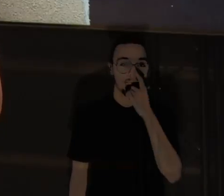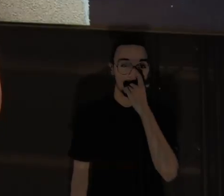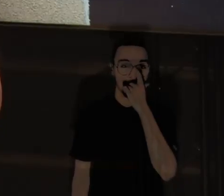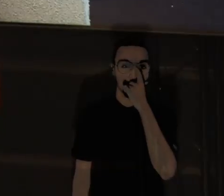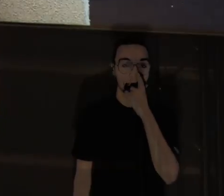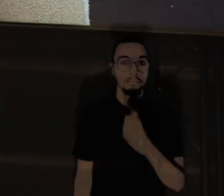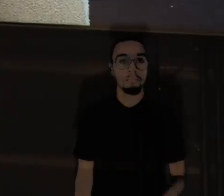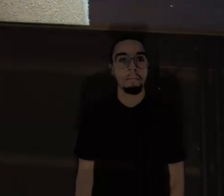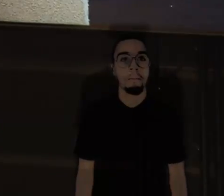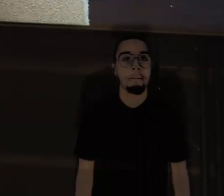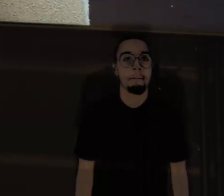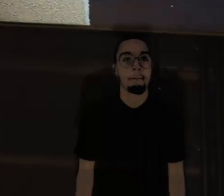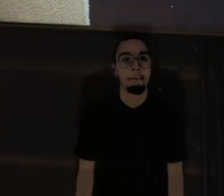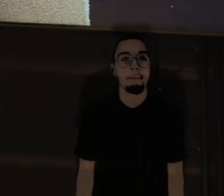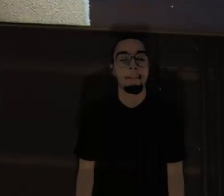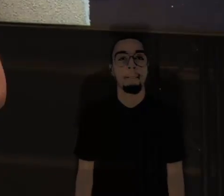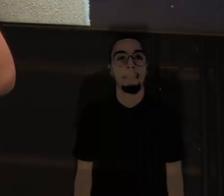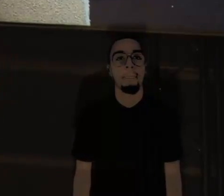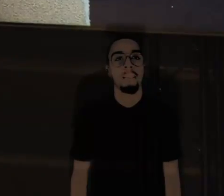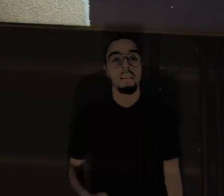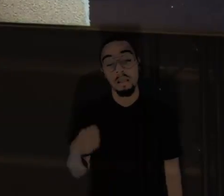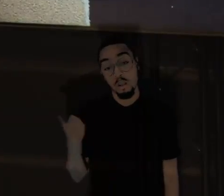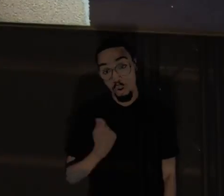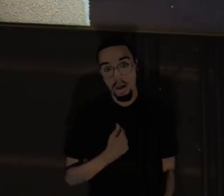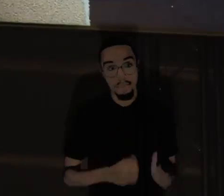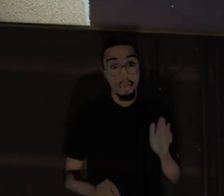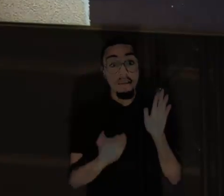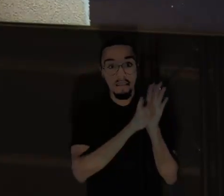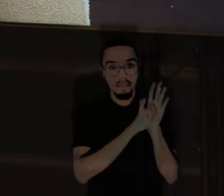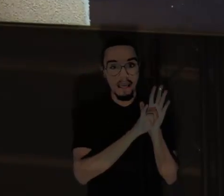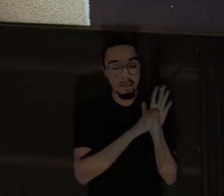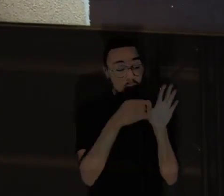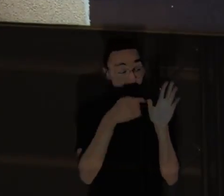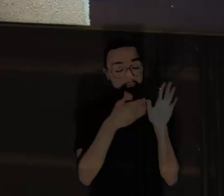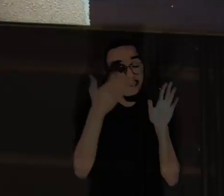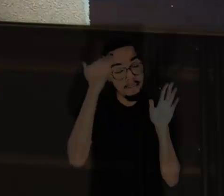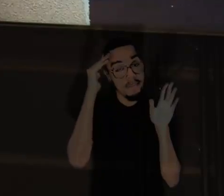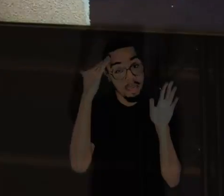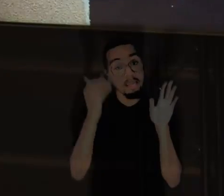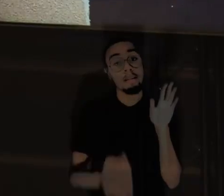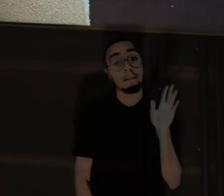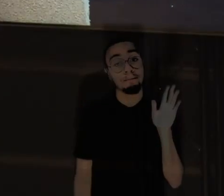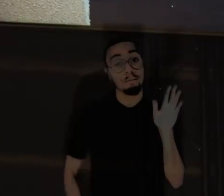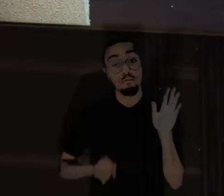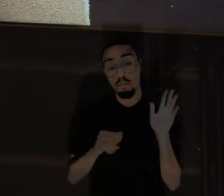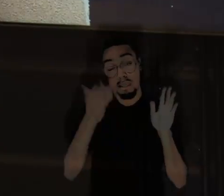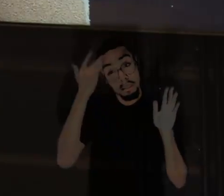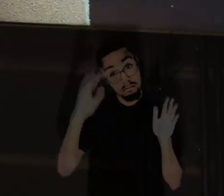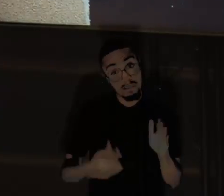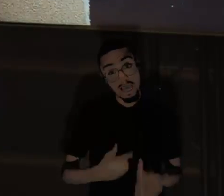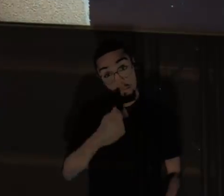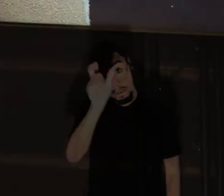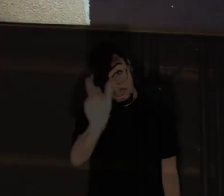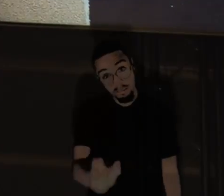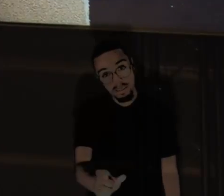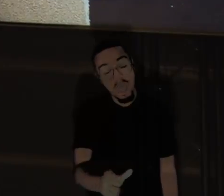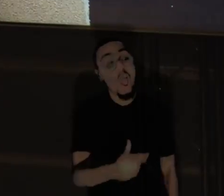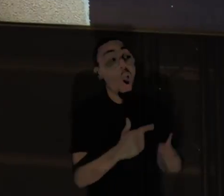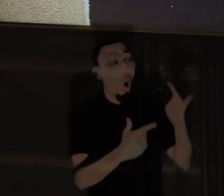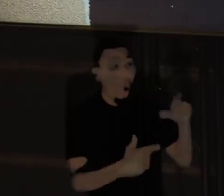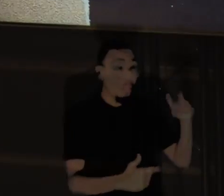Enxergar que a gente vai assumir a nossa identidade. Porque se você não sabe quem é, alguém vai dizer quem você